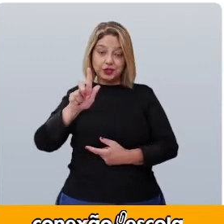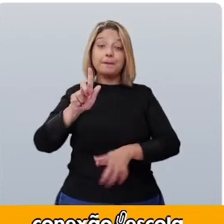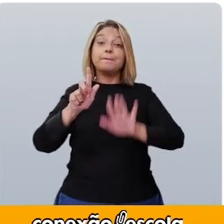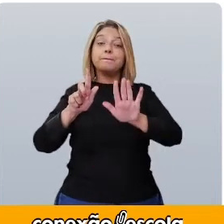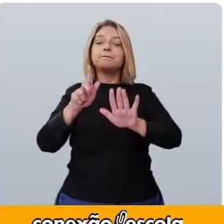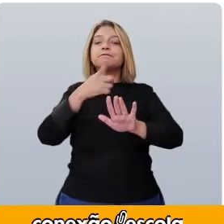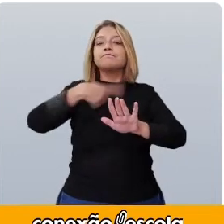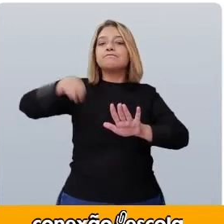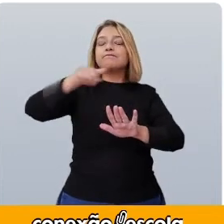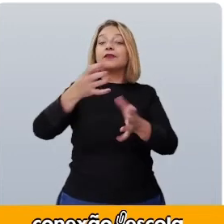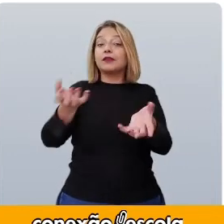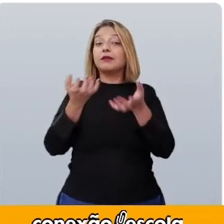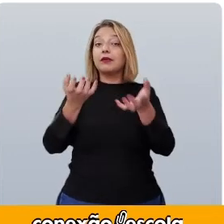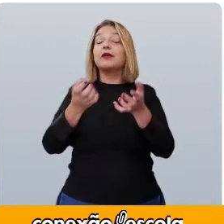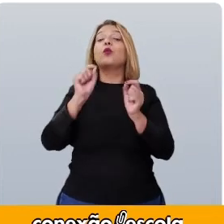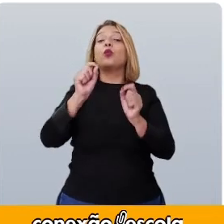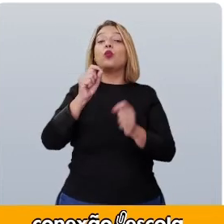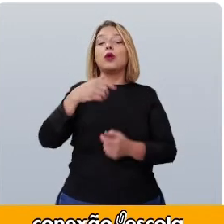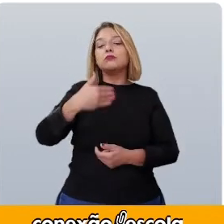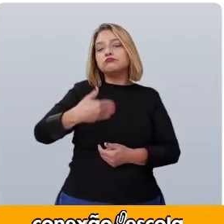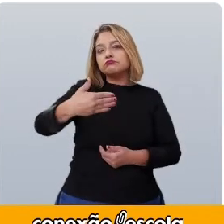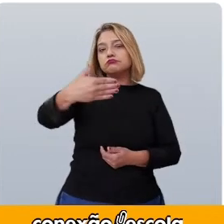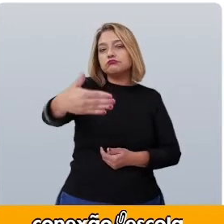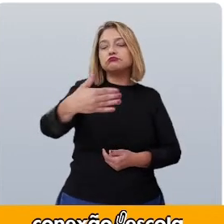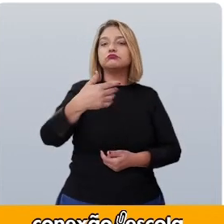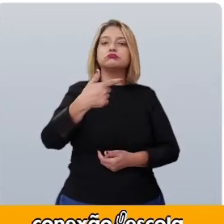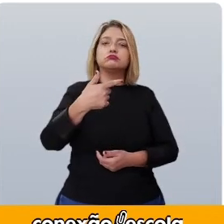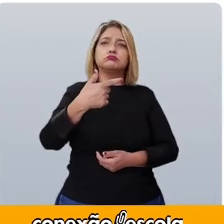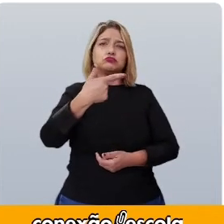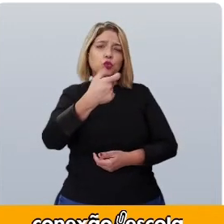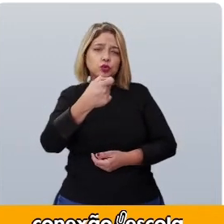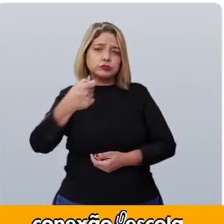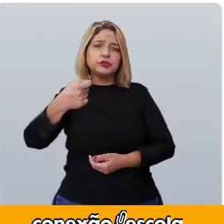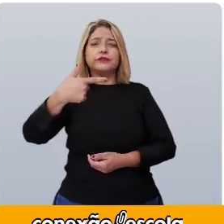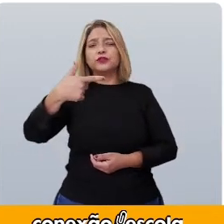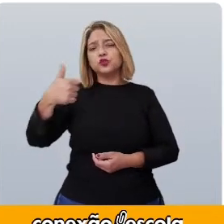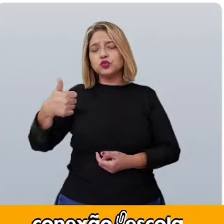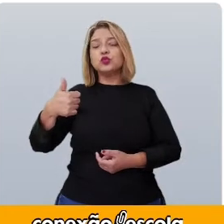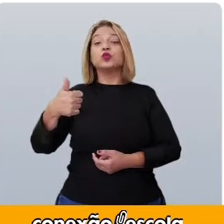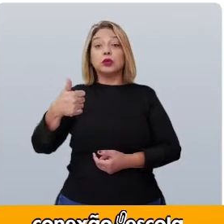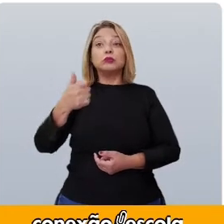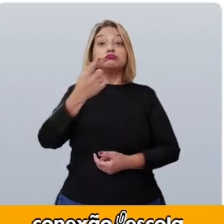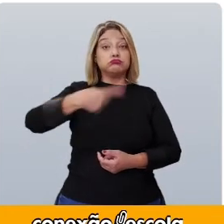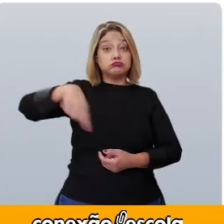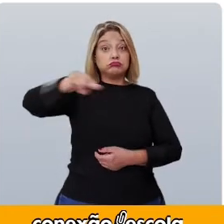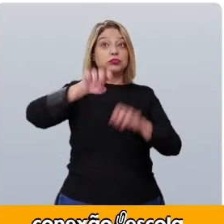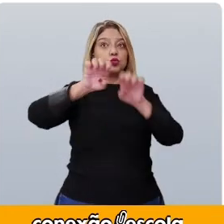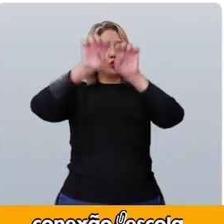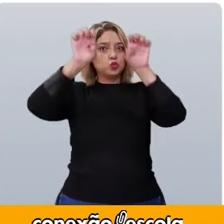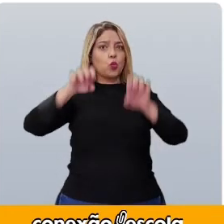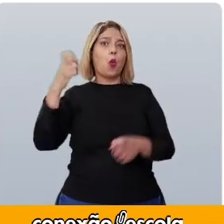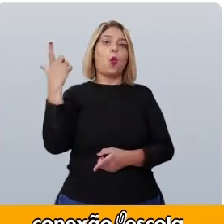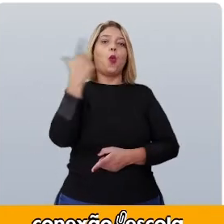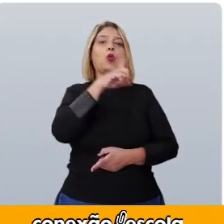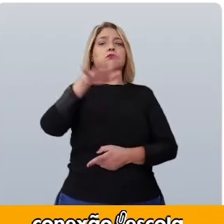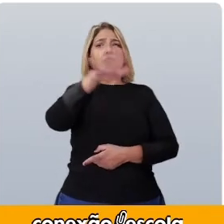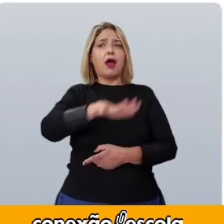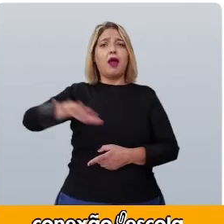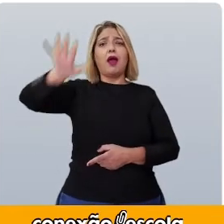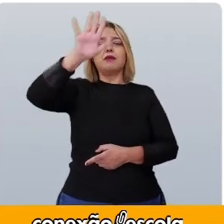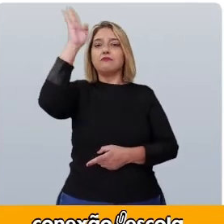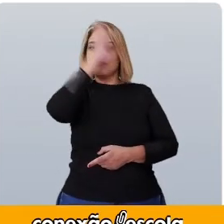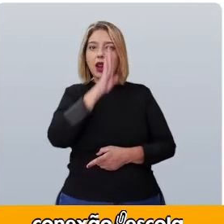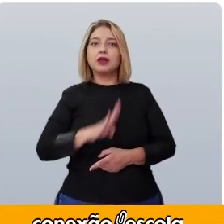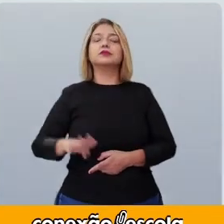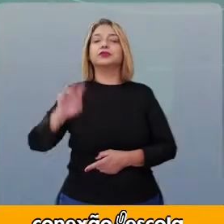que em 2021 a nova rede ganhe mais estrutura para operar no território brasileiro. E vejam